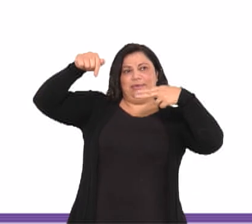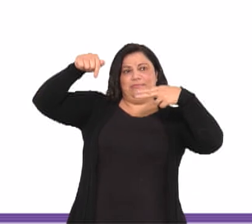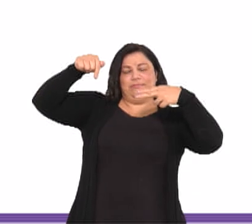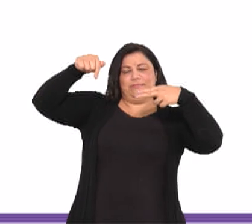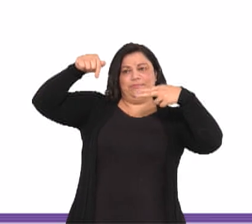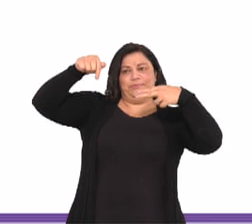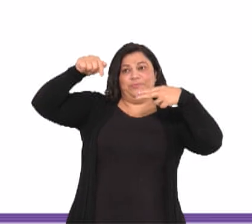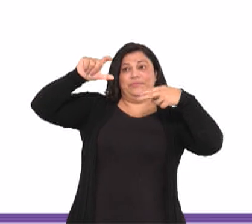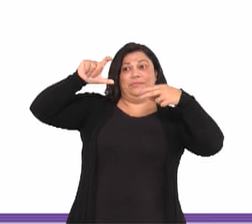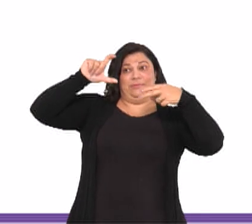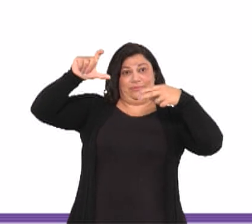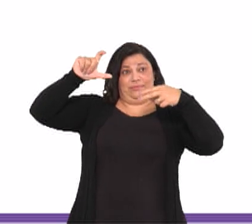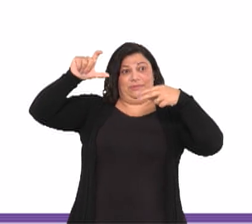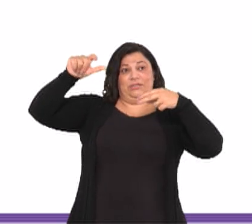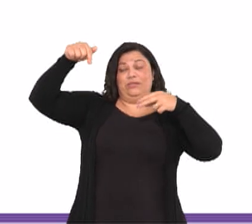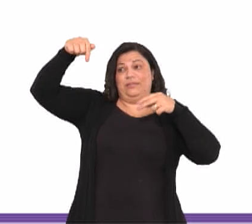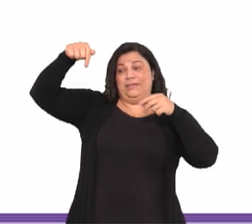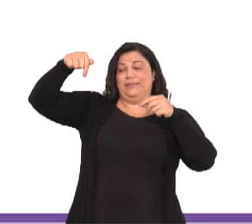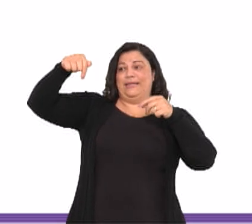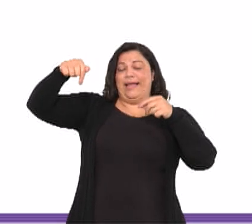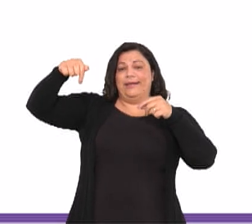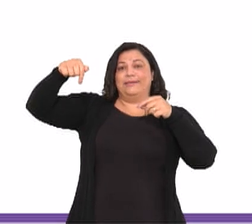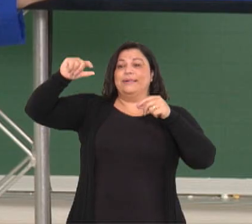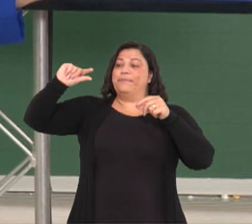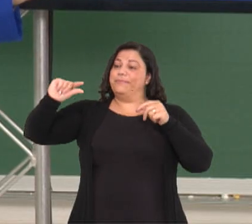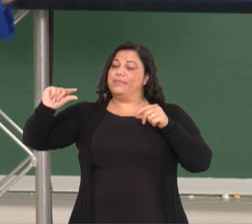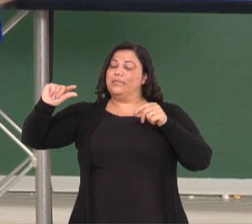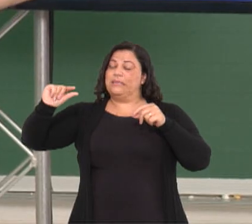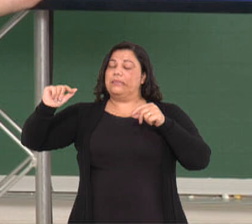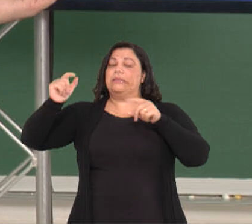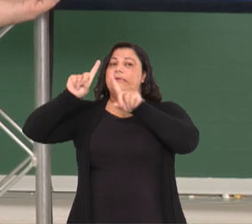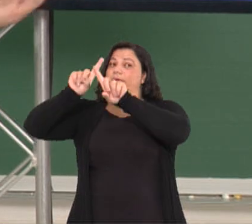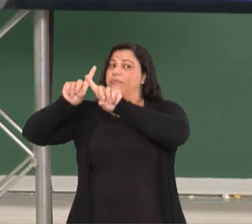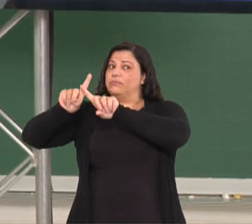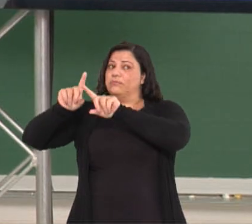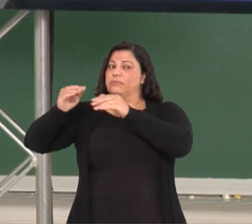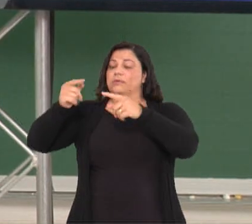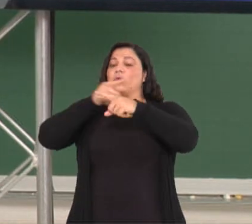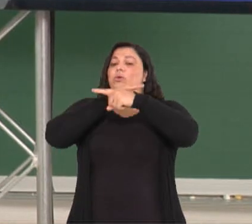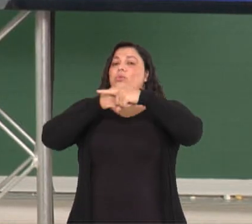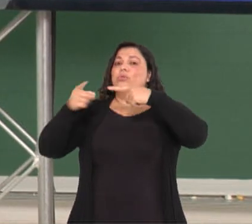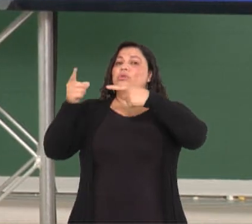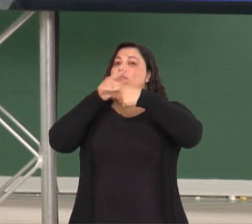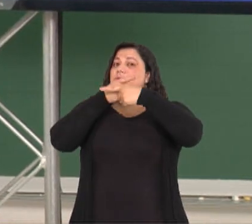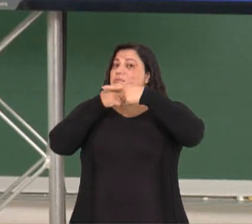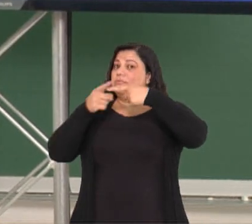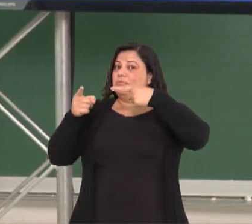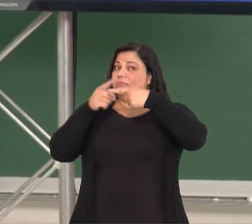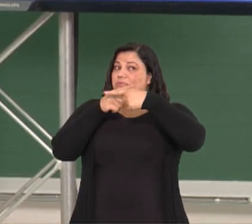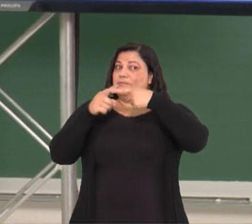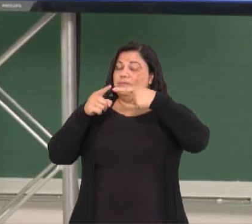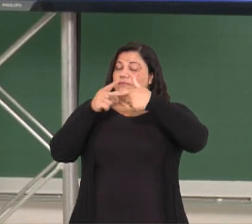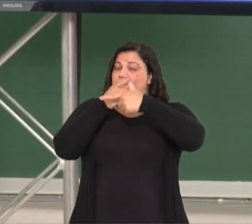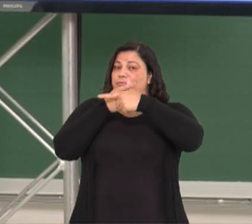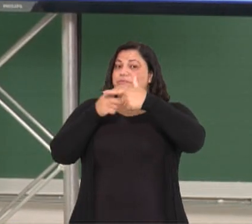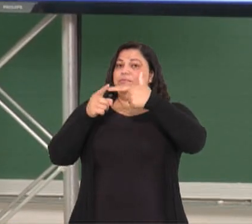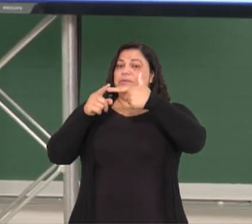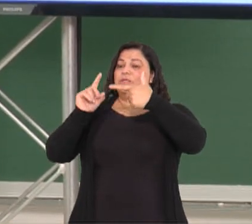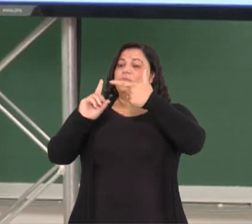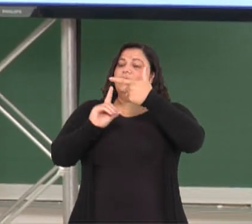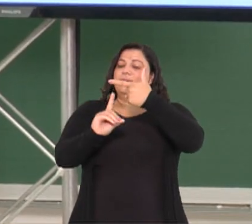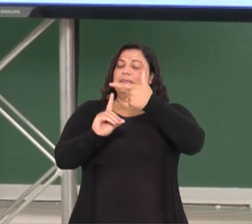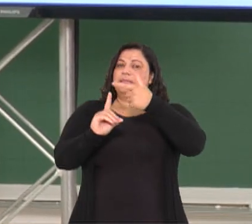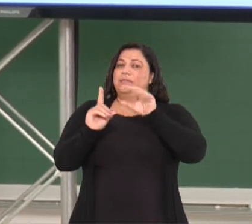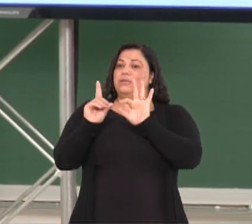carga fonte vezes carga pontual divididos pela distância elevada ao quadrado entre essas duas